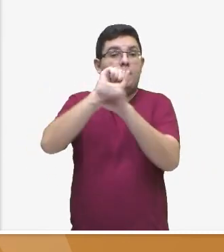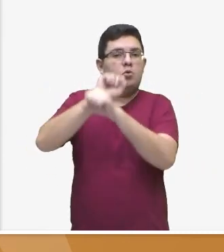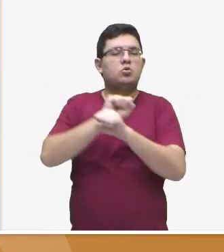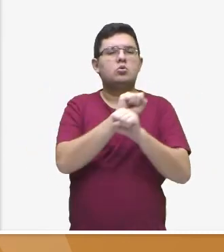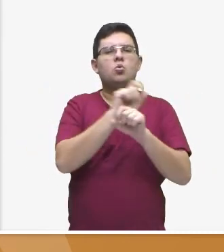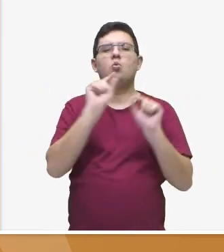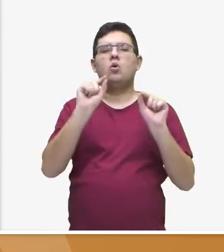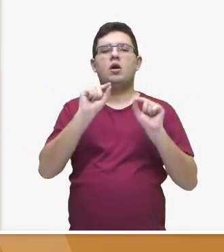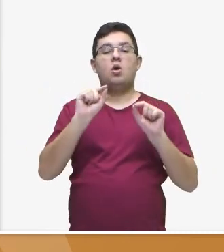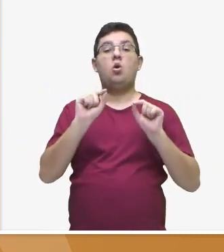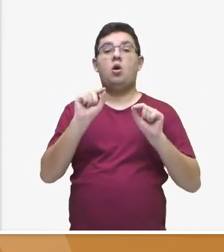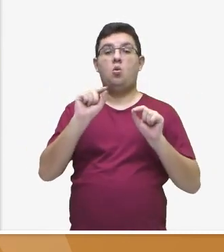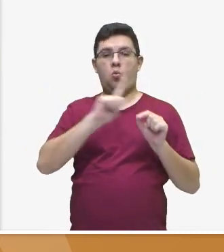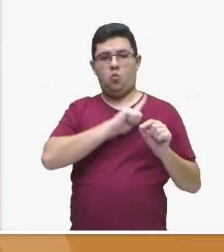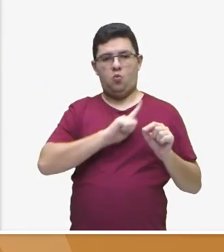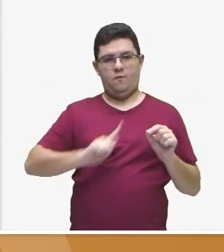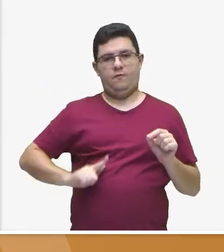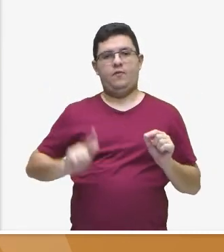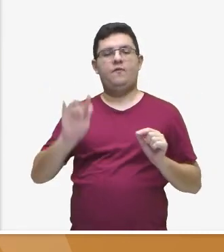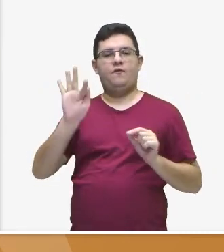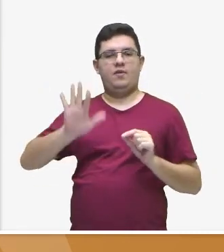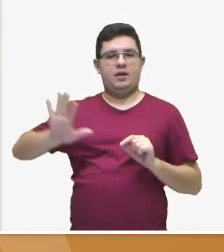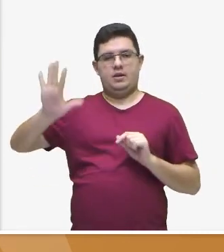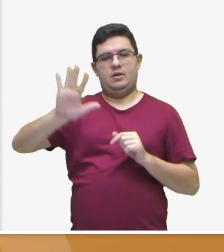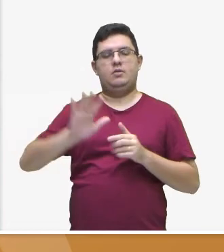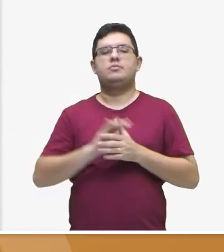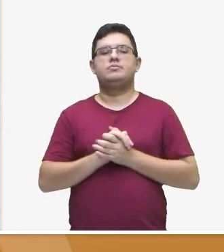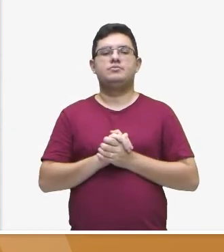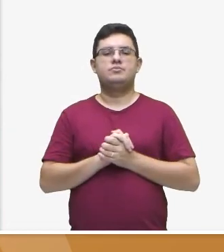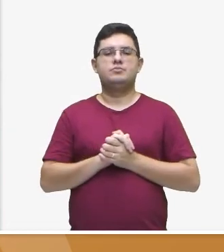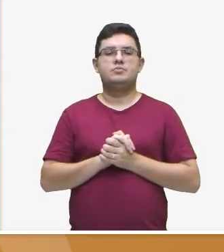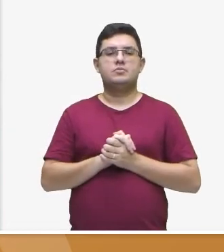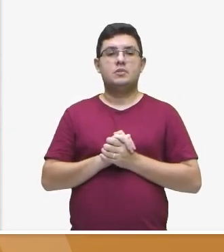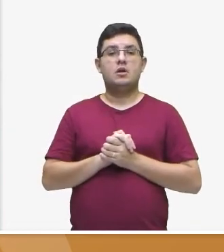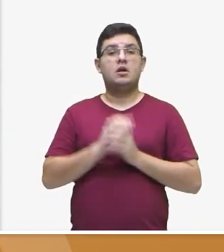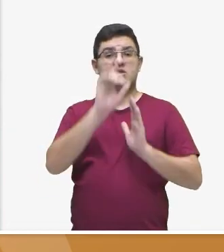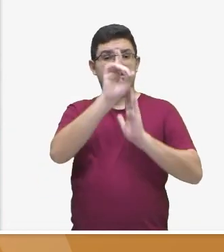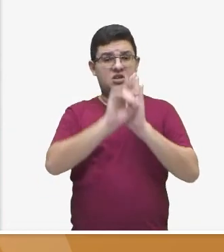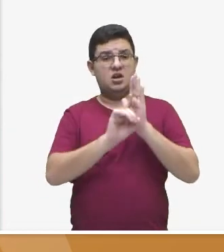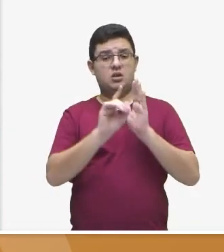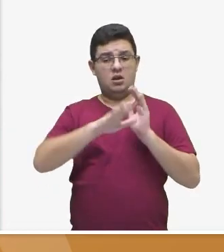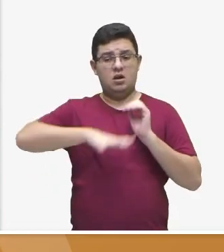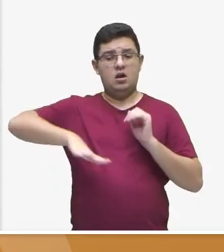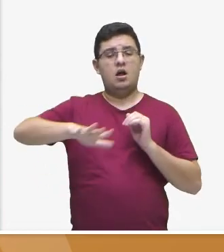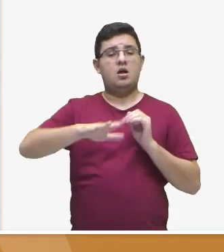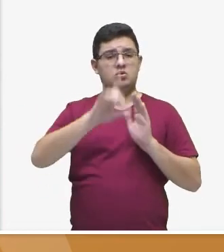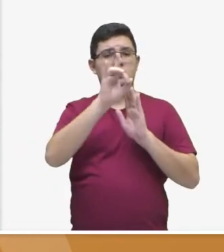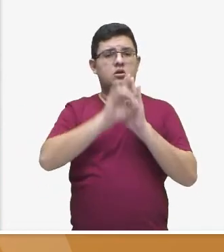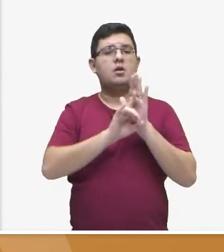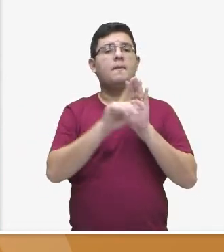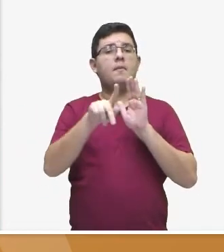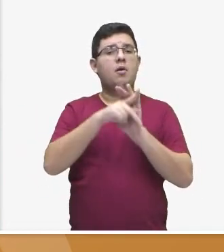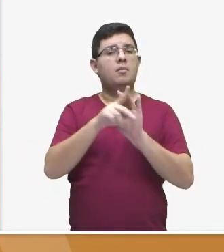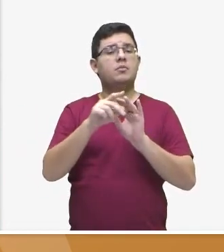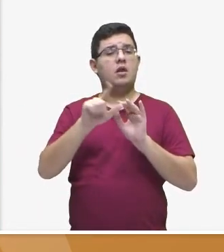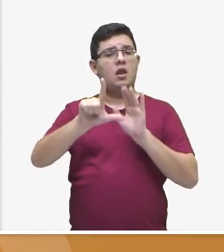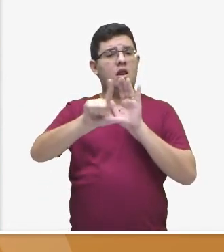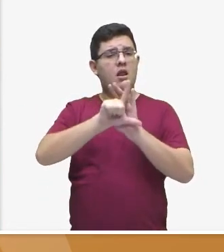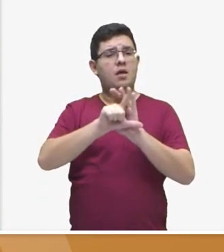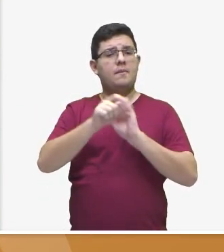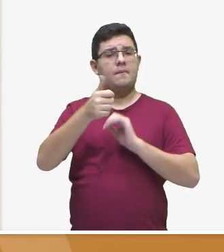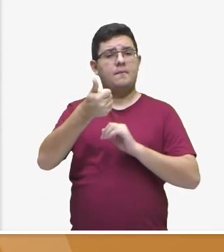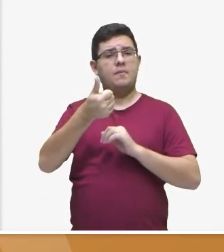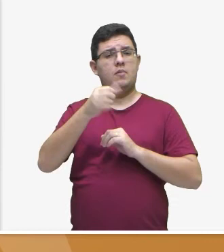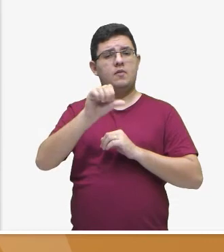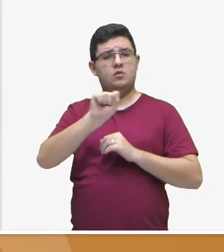garantir aos indígenas esses direitos. O direito à terra é um direito constitucional, né? Tem que ser garantido.